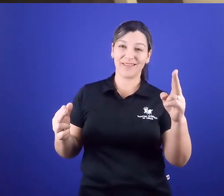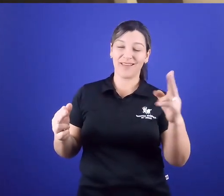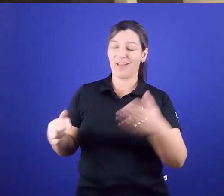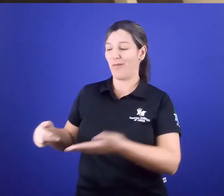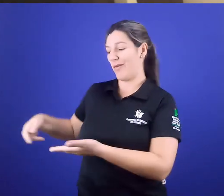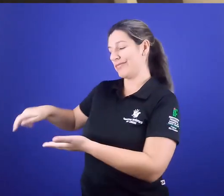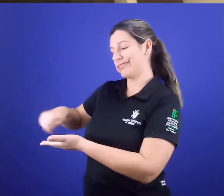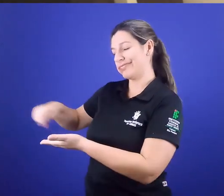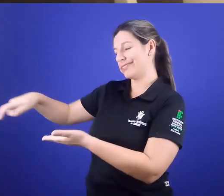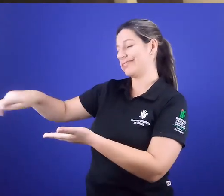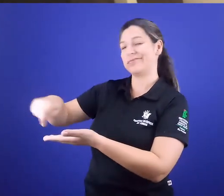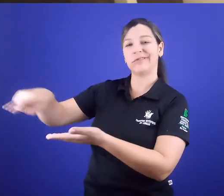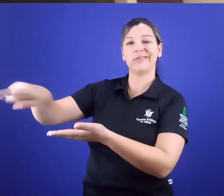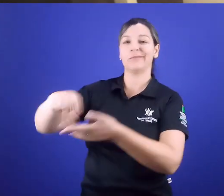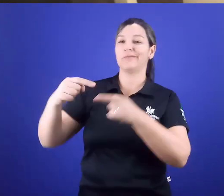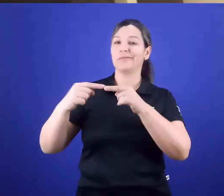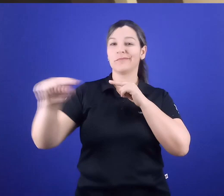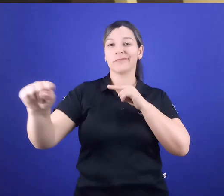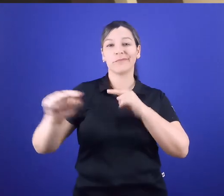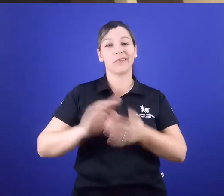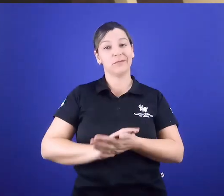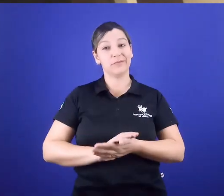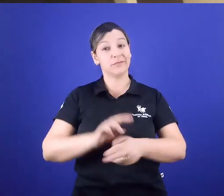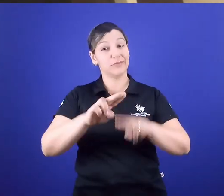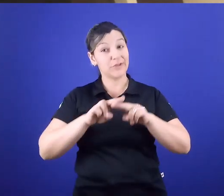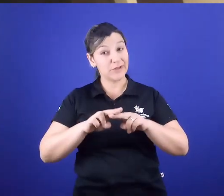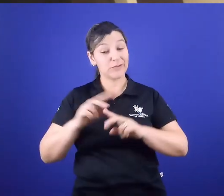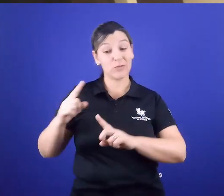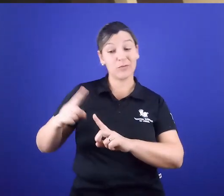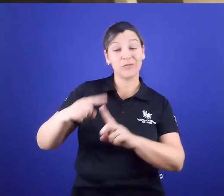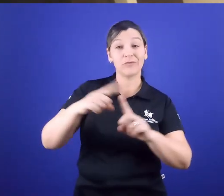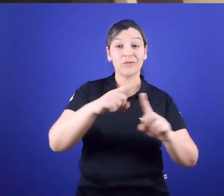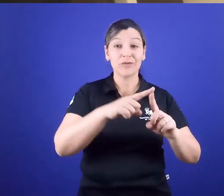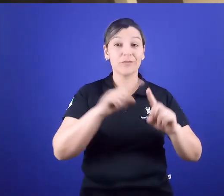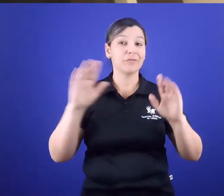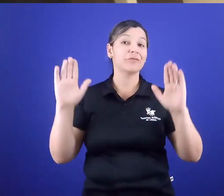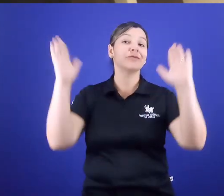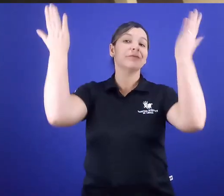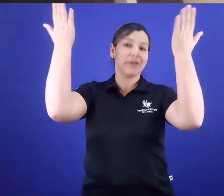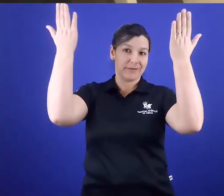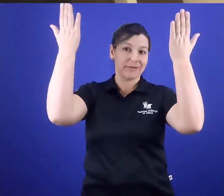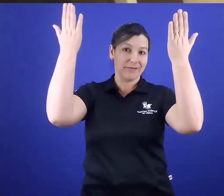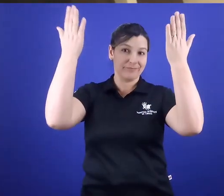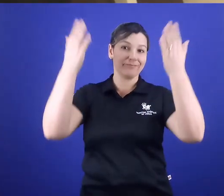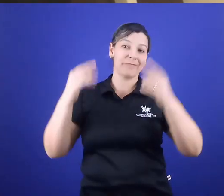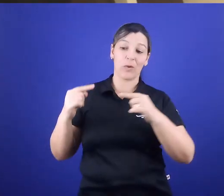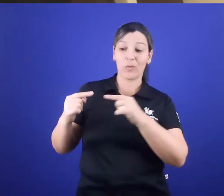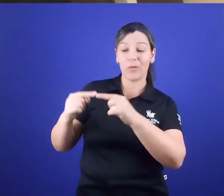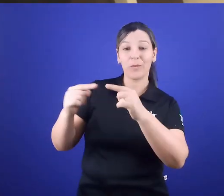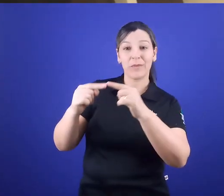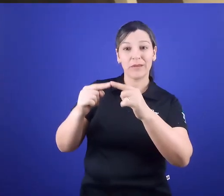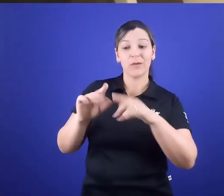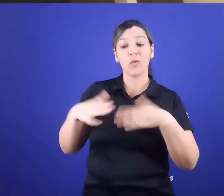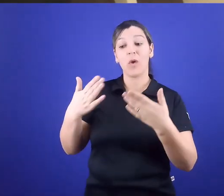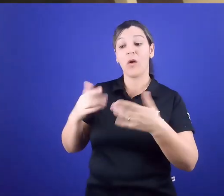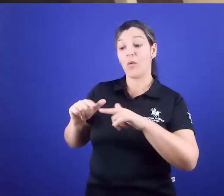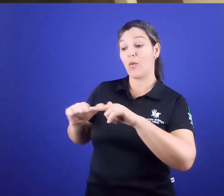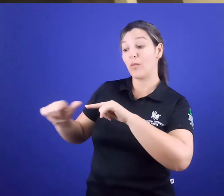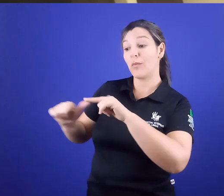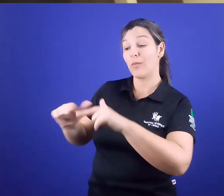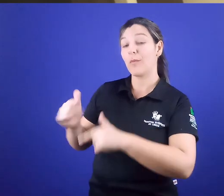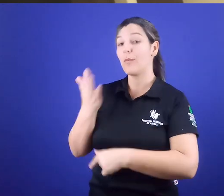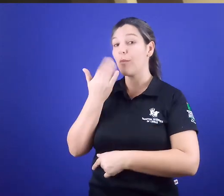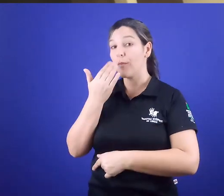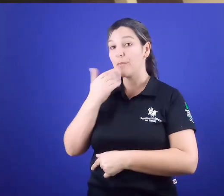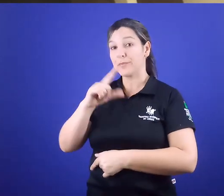o serviço de buffet. Então, o cardápio vai mudar de acordo com o tipo de serviço que eu vou utilizar também. Vocês conseguem perceber isso? Acho que